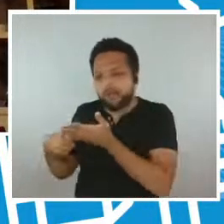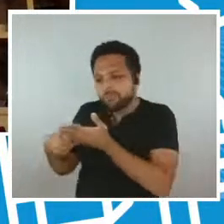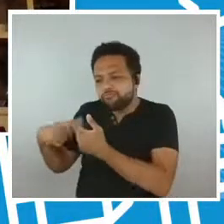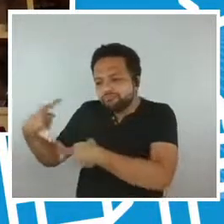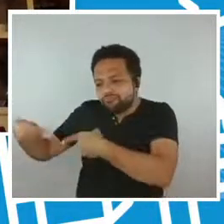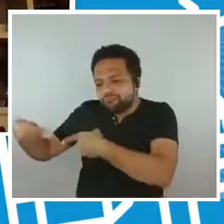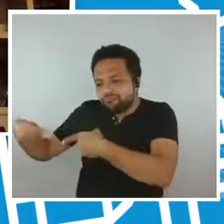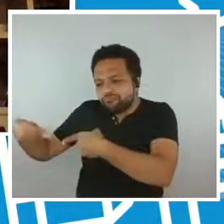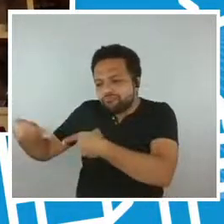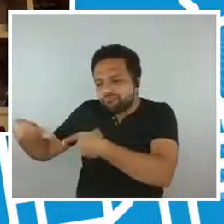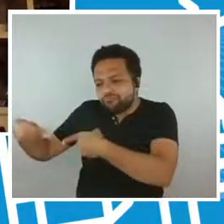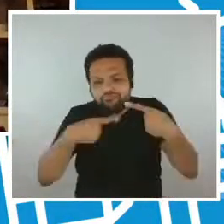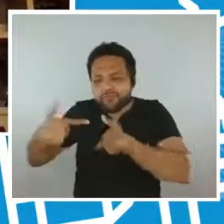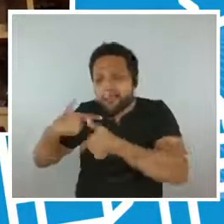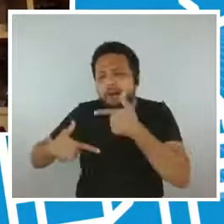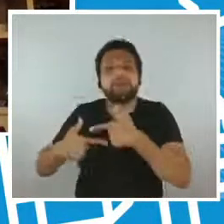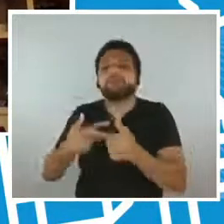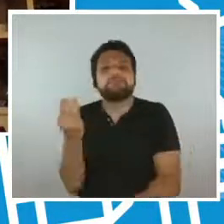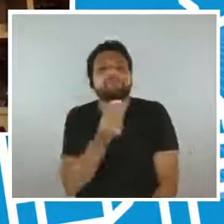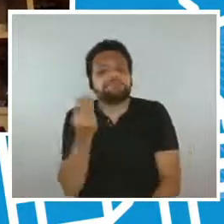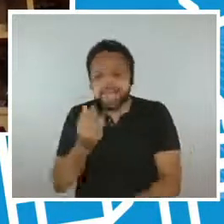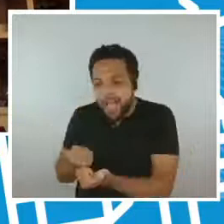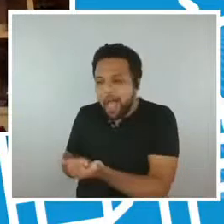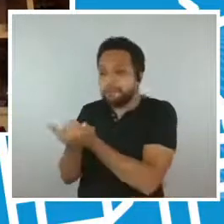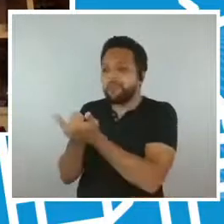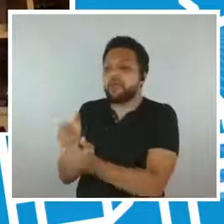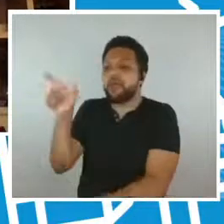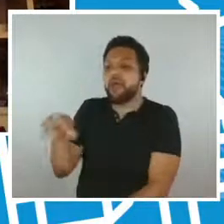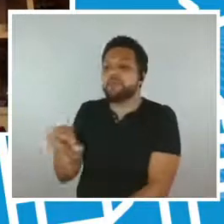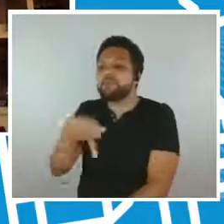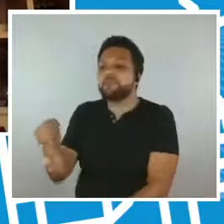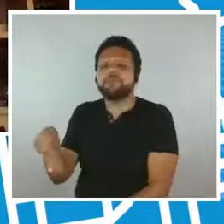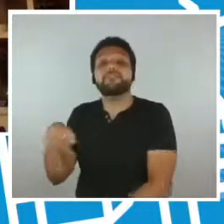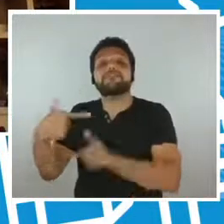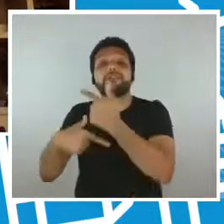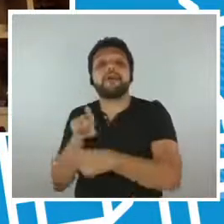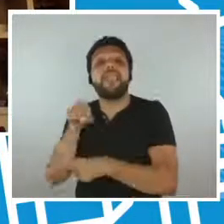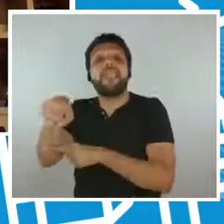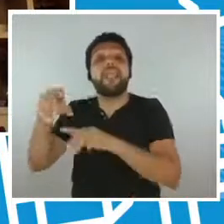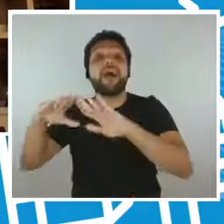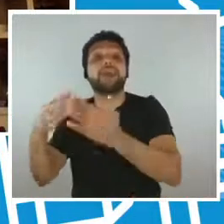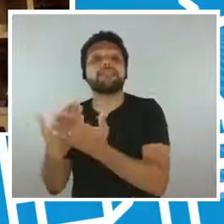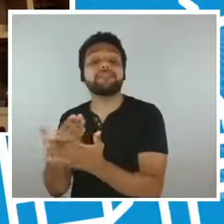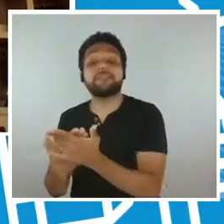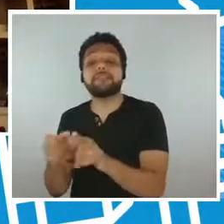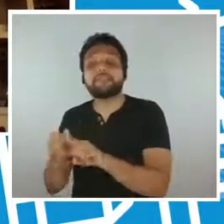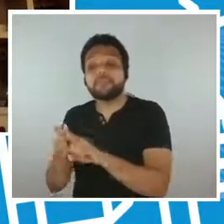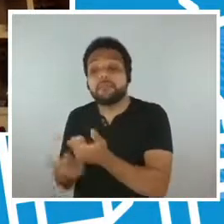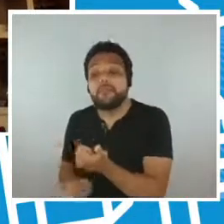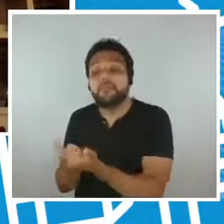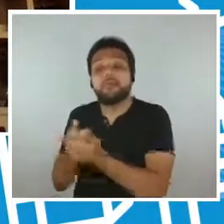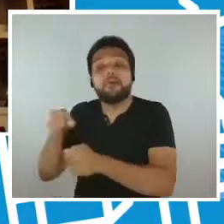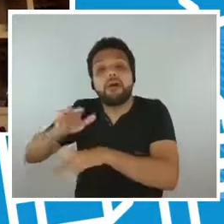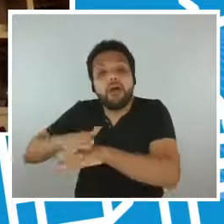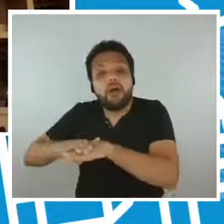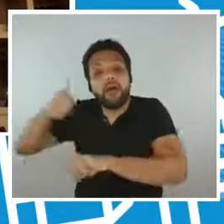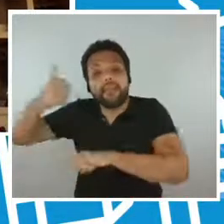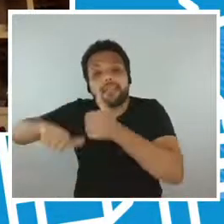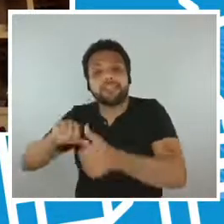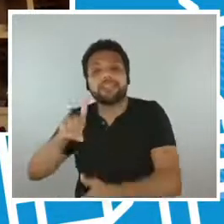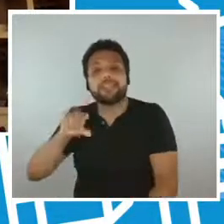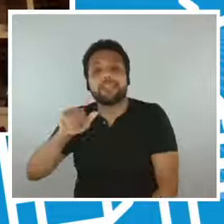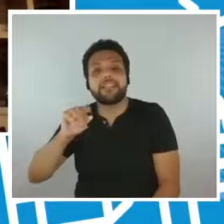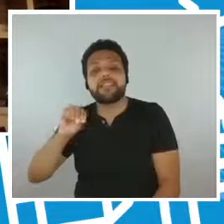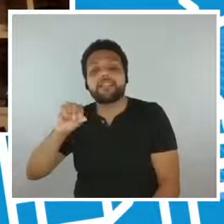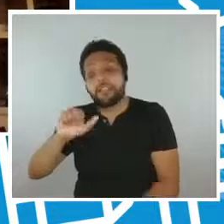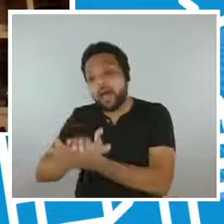de formação, como do ponto de vista de material e de análise dos dados à medida que o processo avaliativo